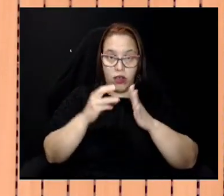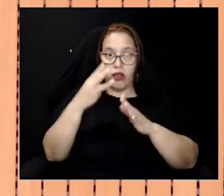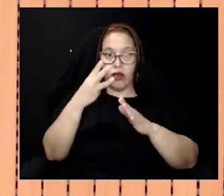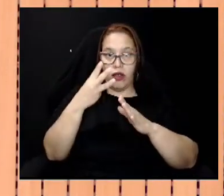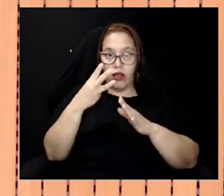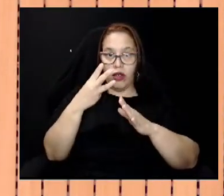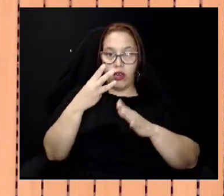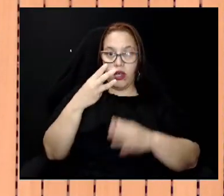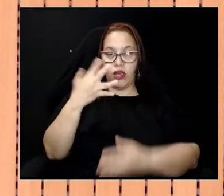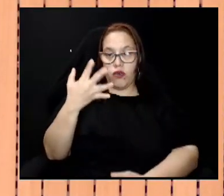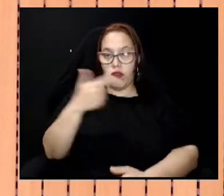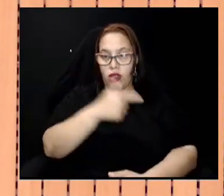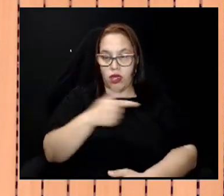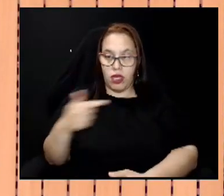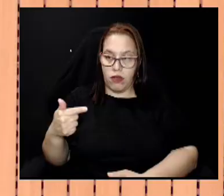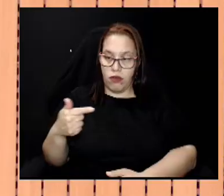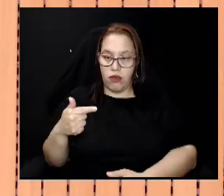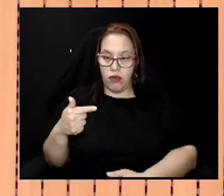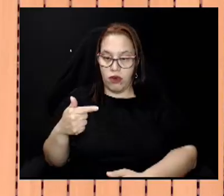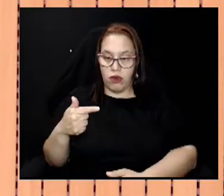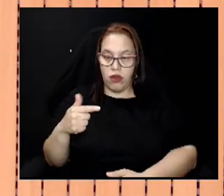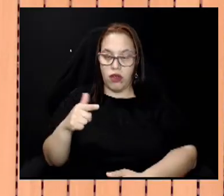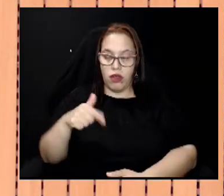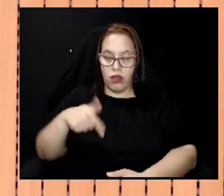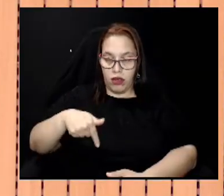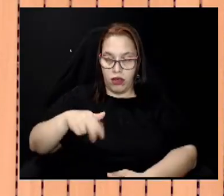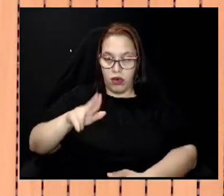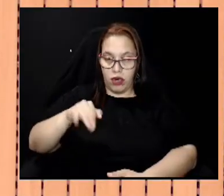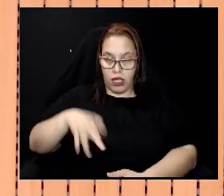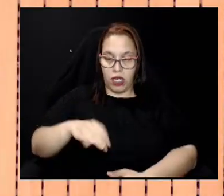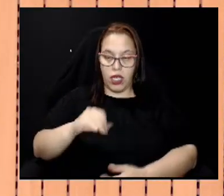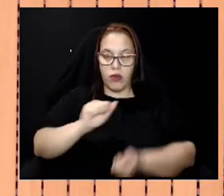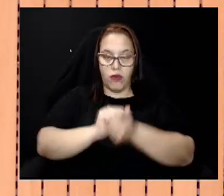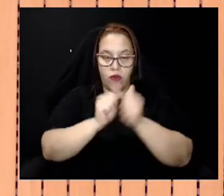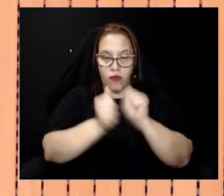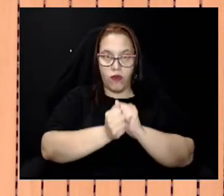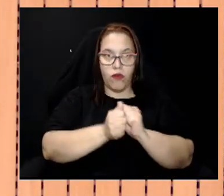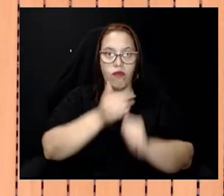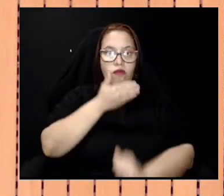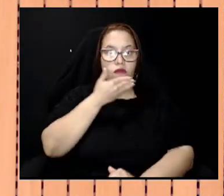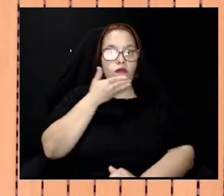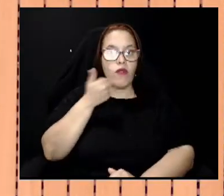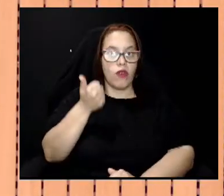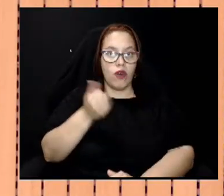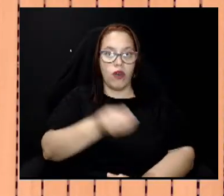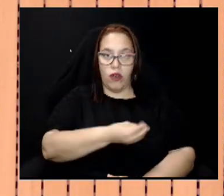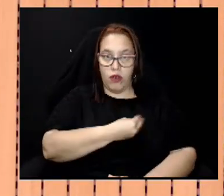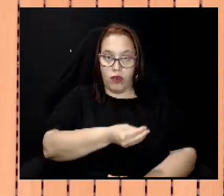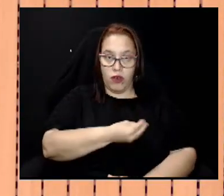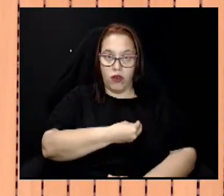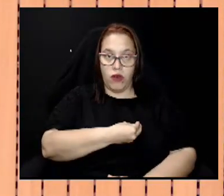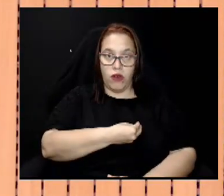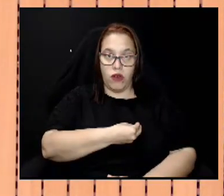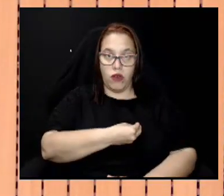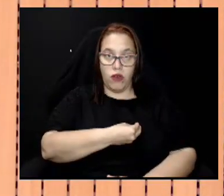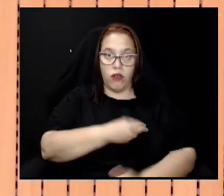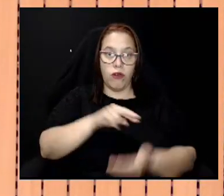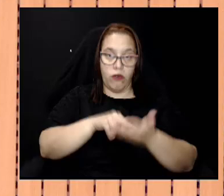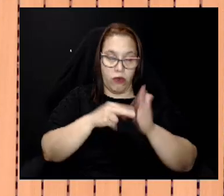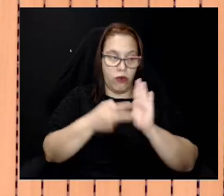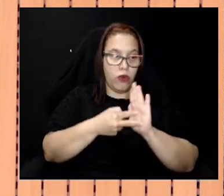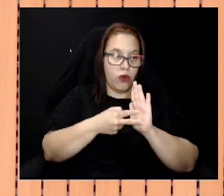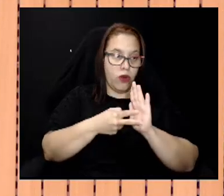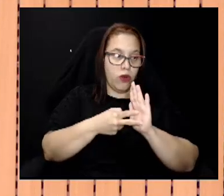semanas, para que ele faça uma quimioterapia adequada, essas pacientes têm melhor sobrevida e têm ganho significativo com essa